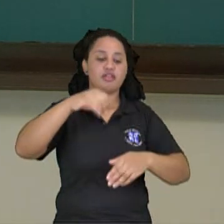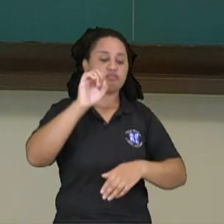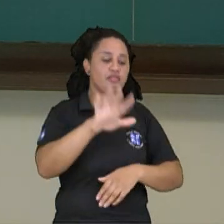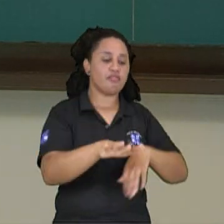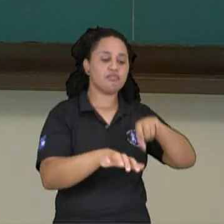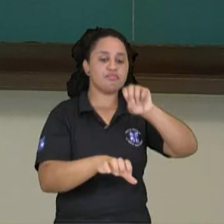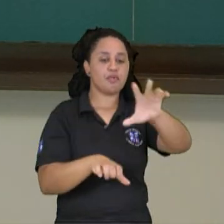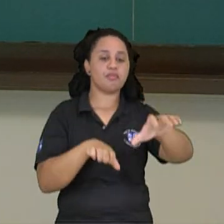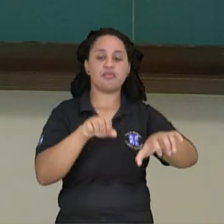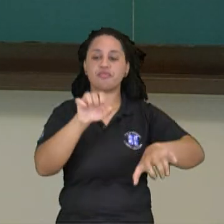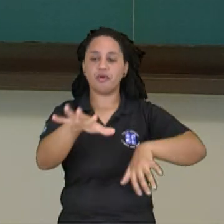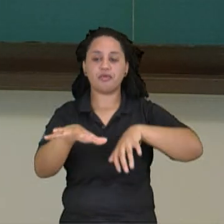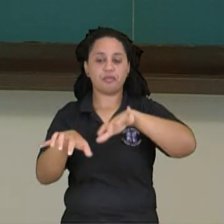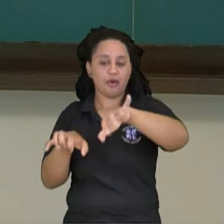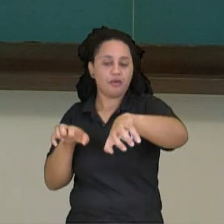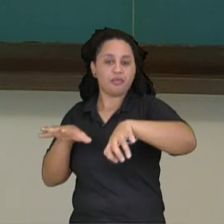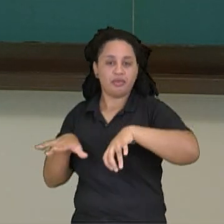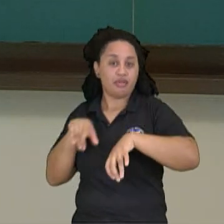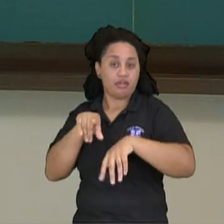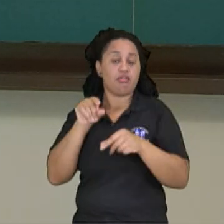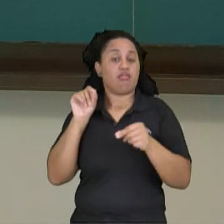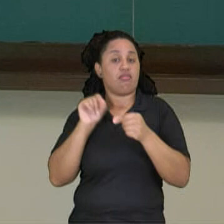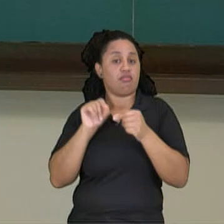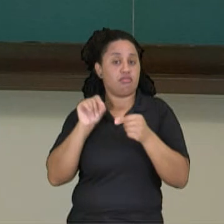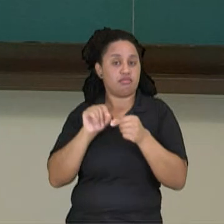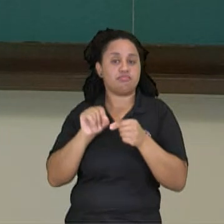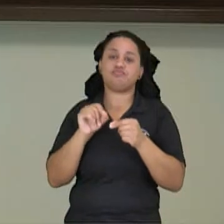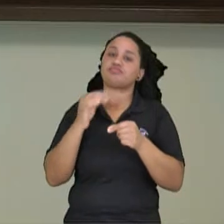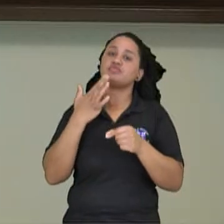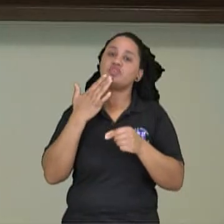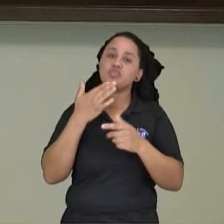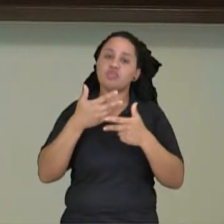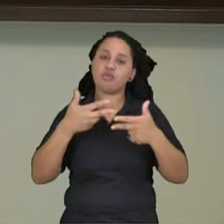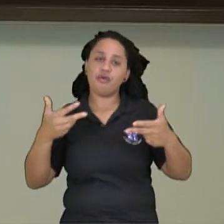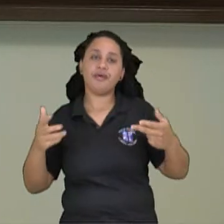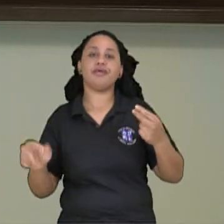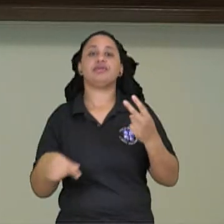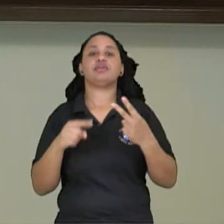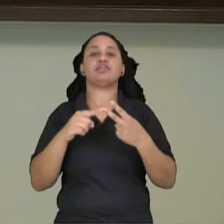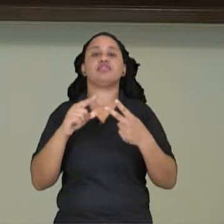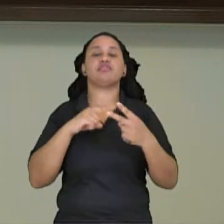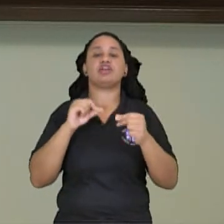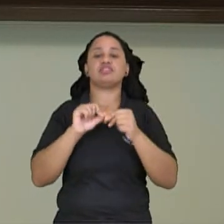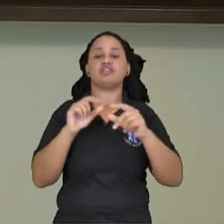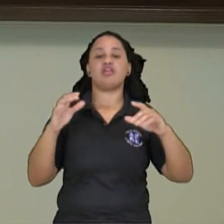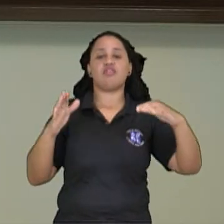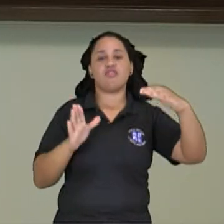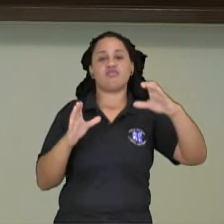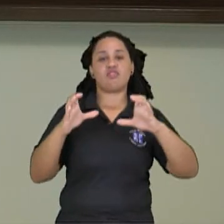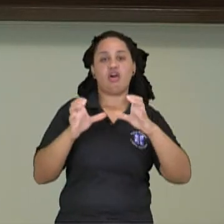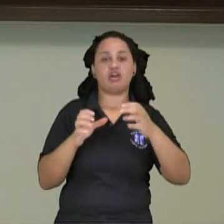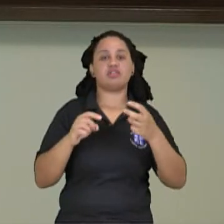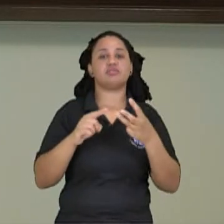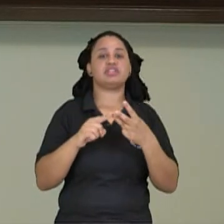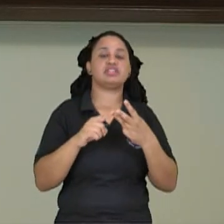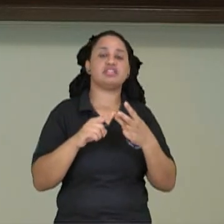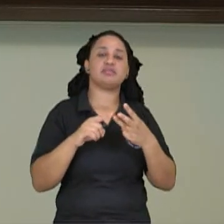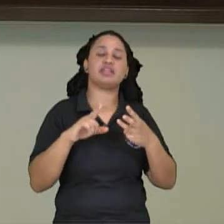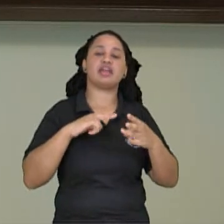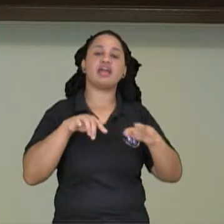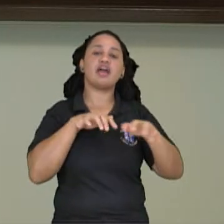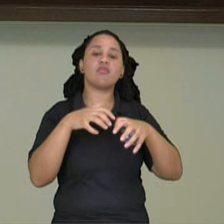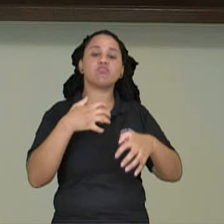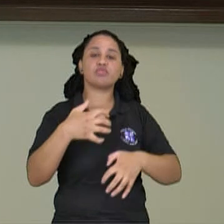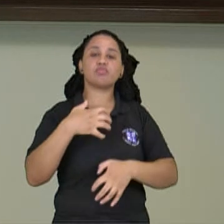vai formando. Ali ele forma cores, né? Ele tem formas, ele tem ritmos, e